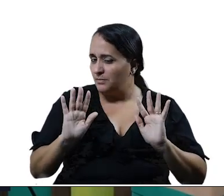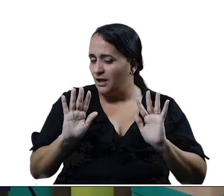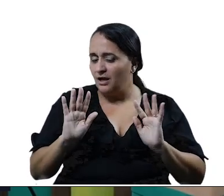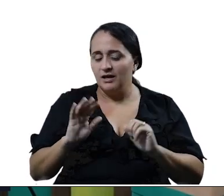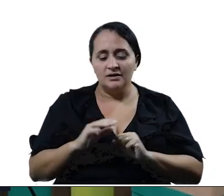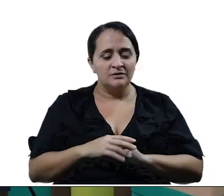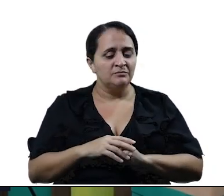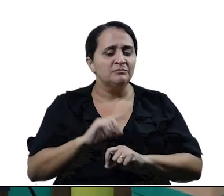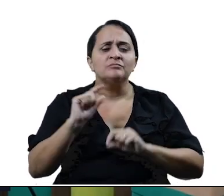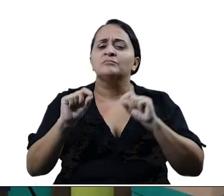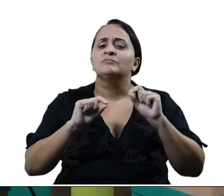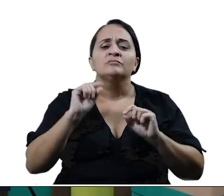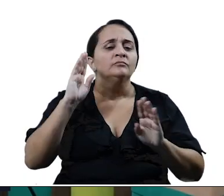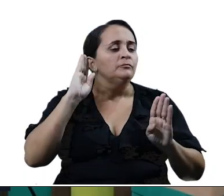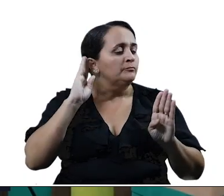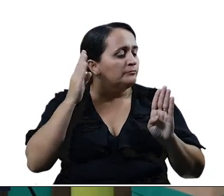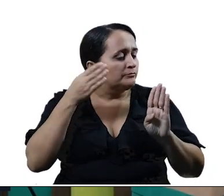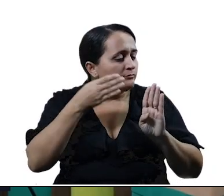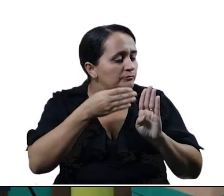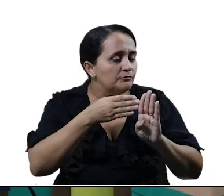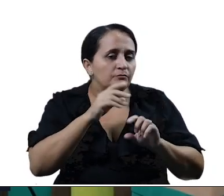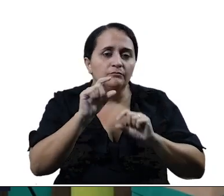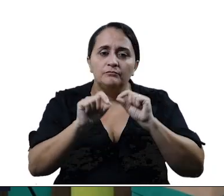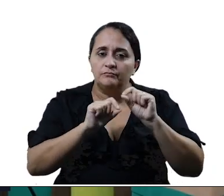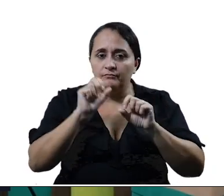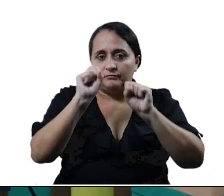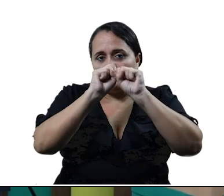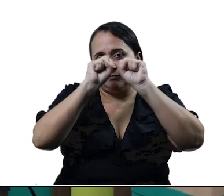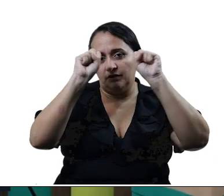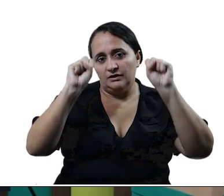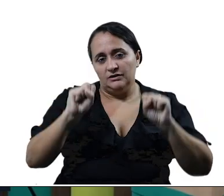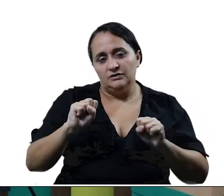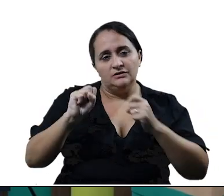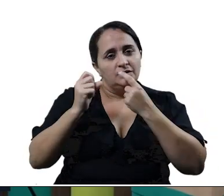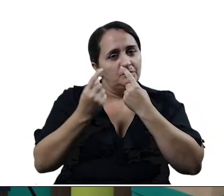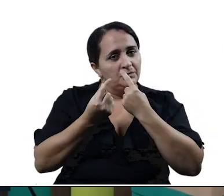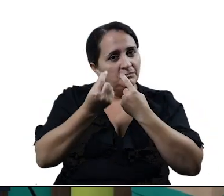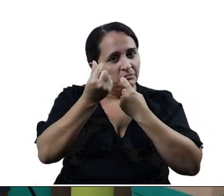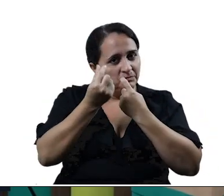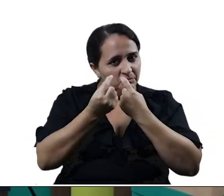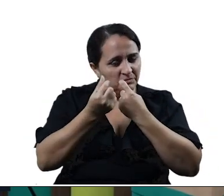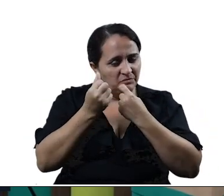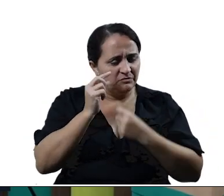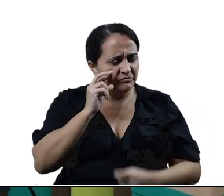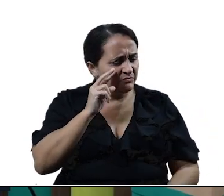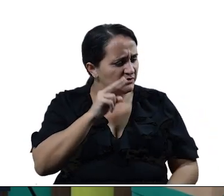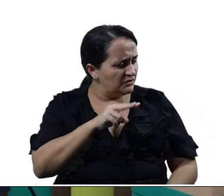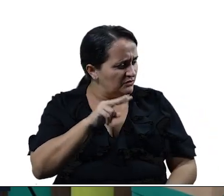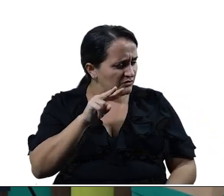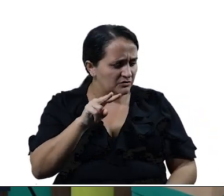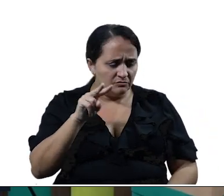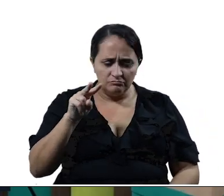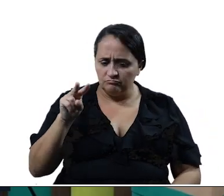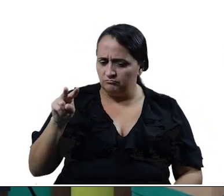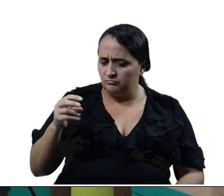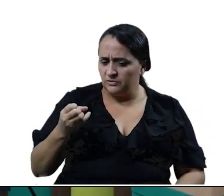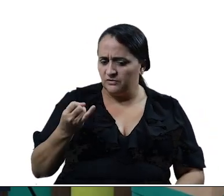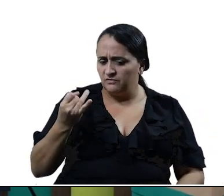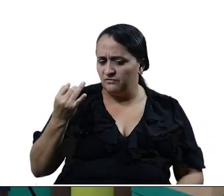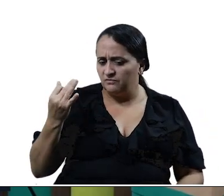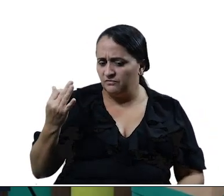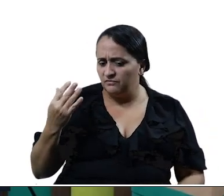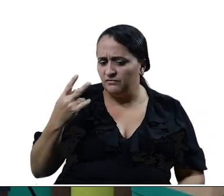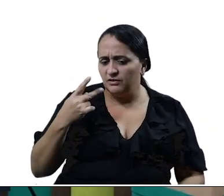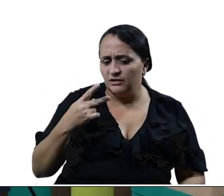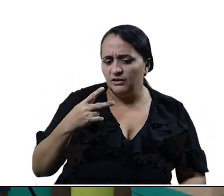sistema monetário. Já parou para observar a quantidade de propagandas que tem ao nosso redor? E como é